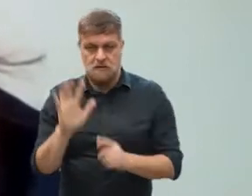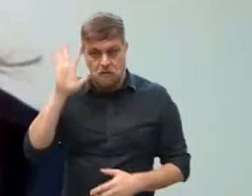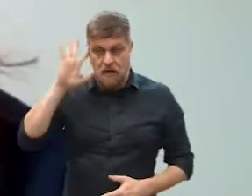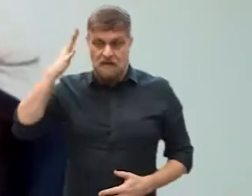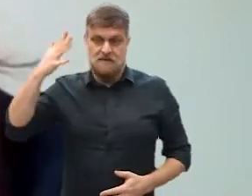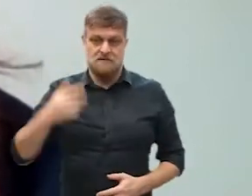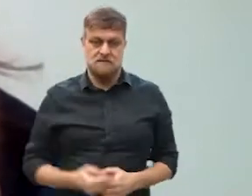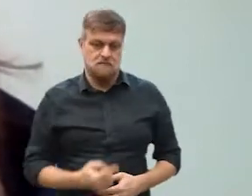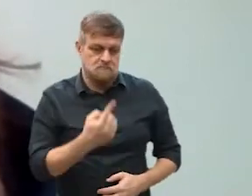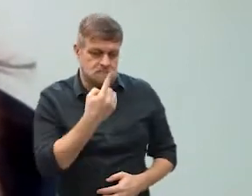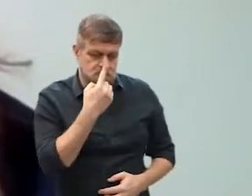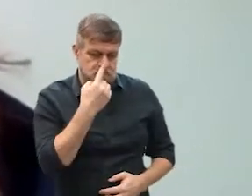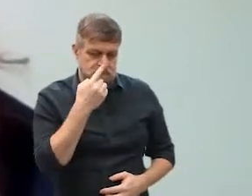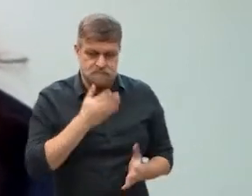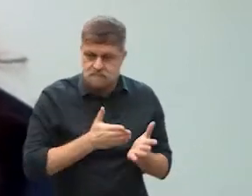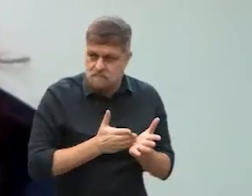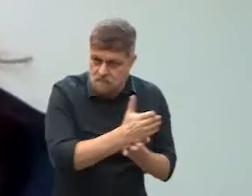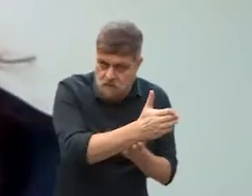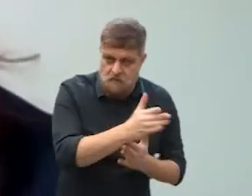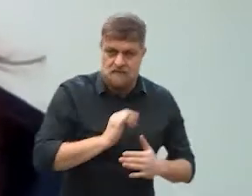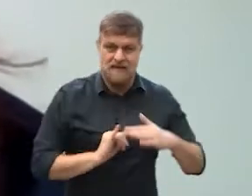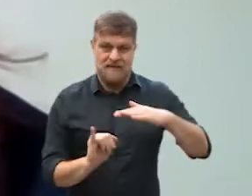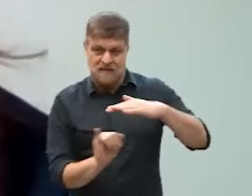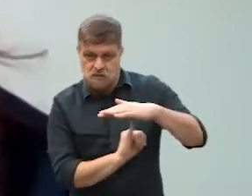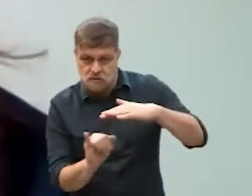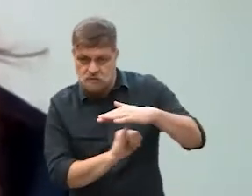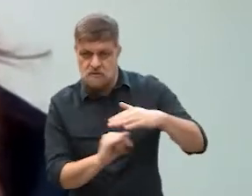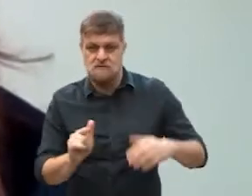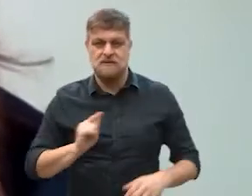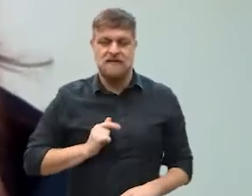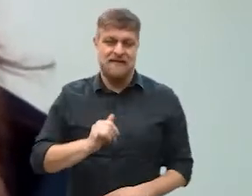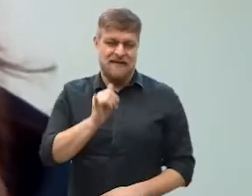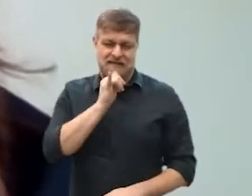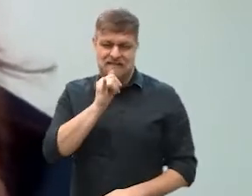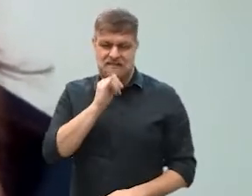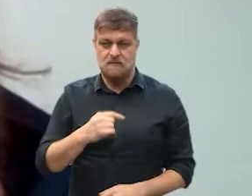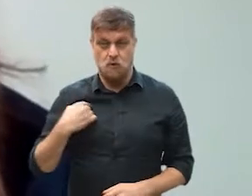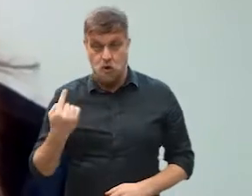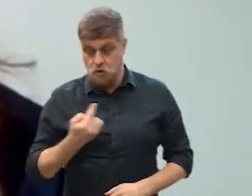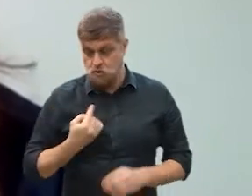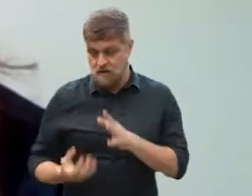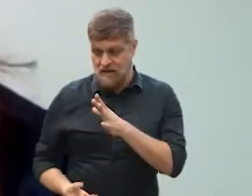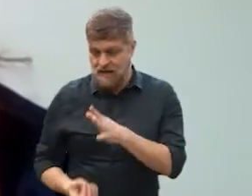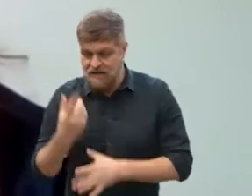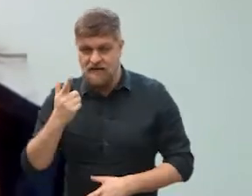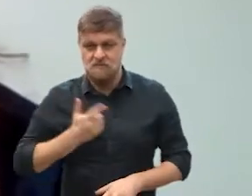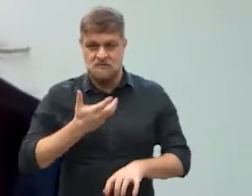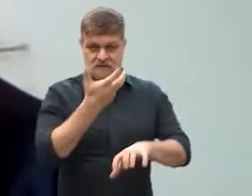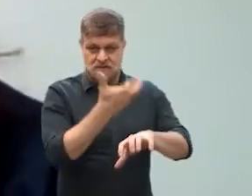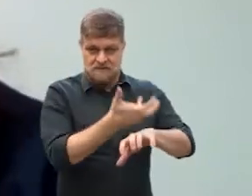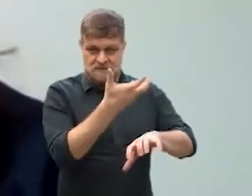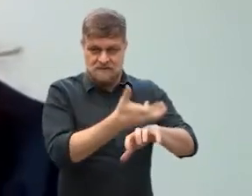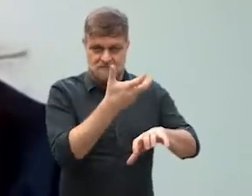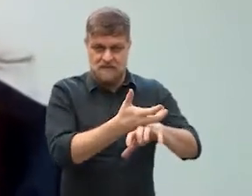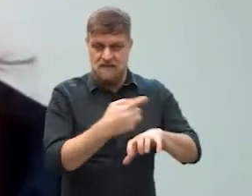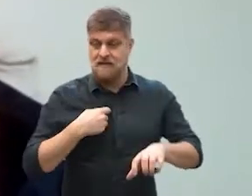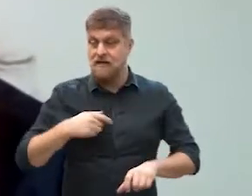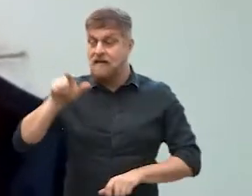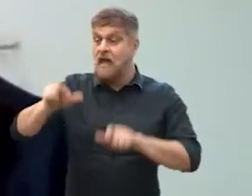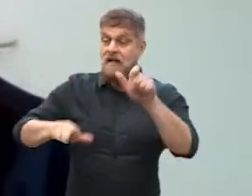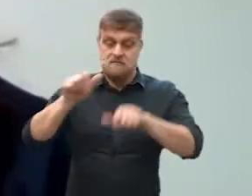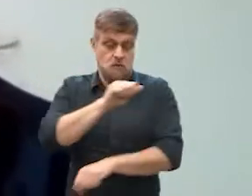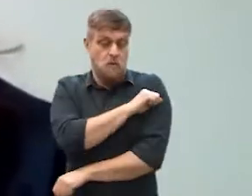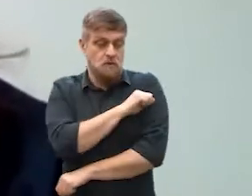mais certo, né? Algumas instituições também criam novas eletivas, por exemplo, nós aqui criamos eletivas que é empreendedorismo